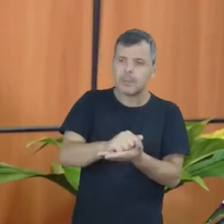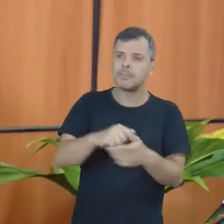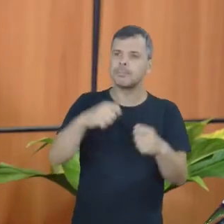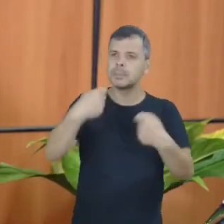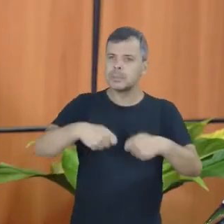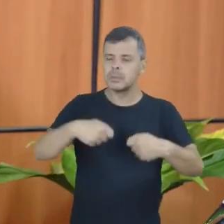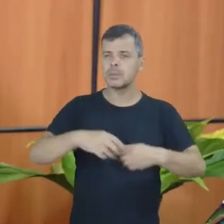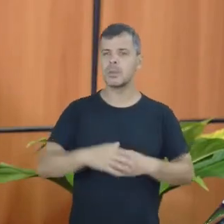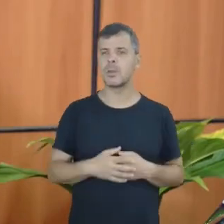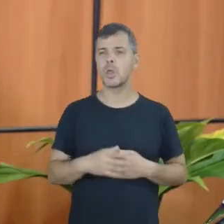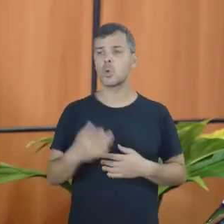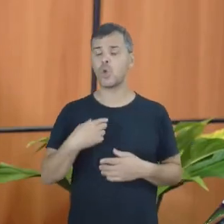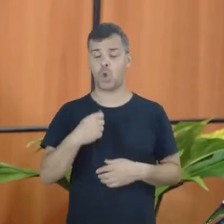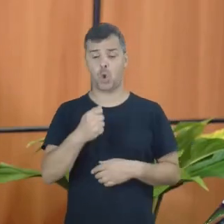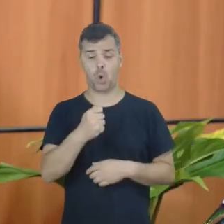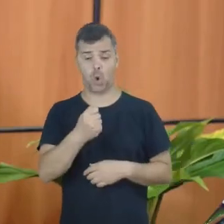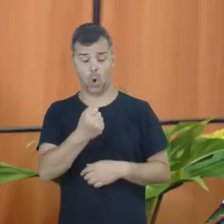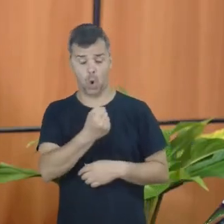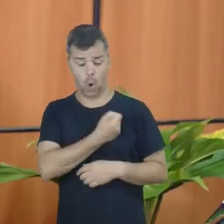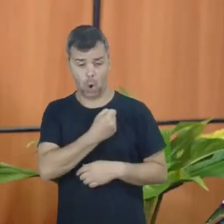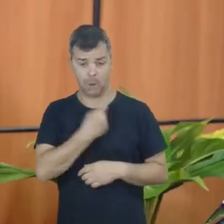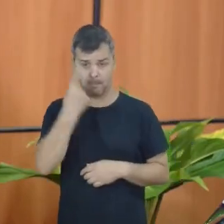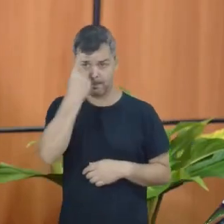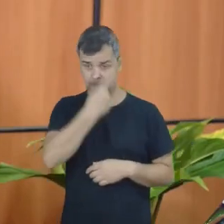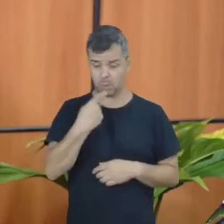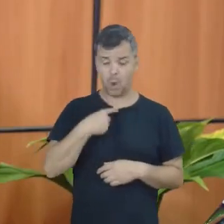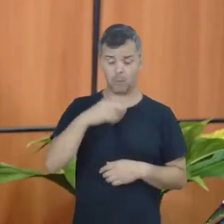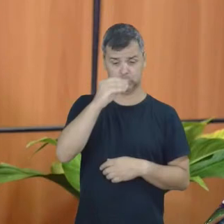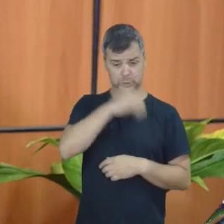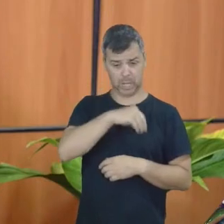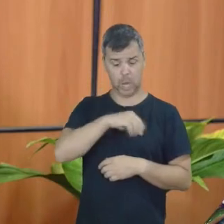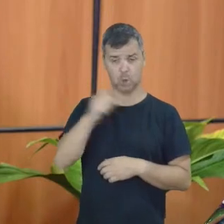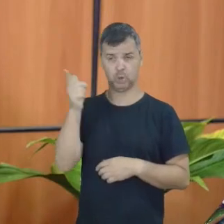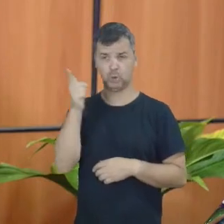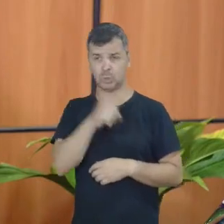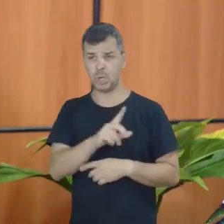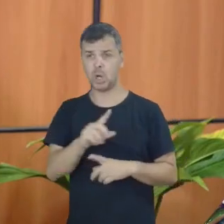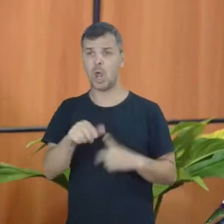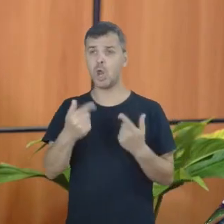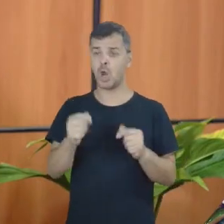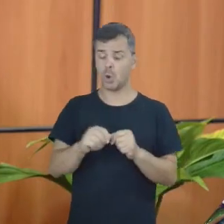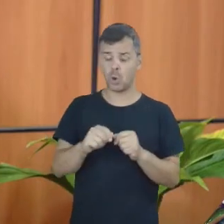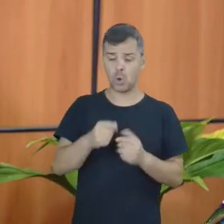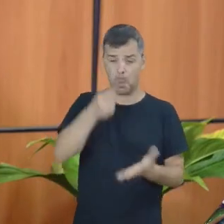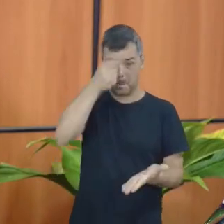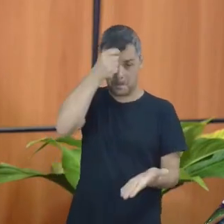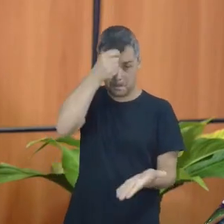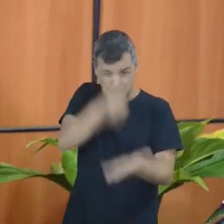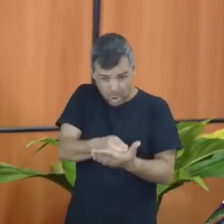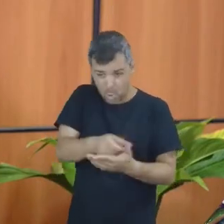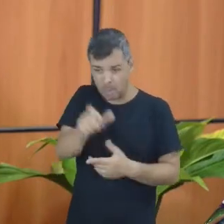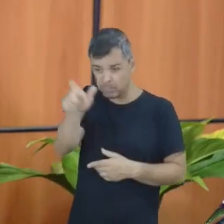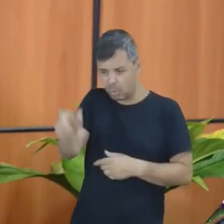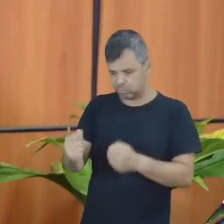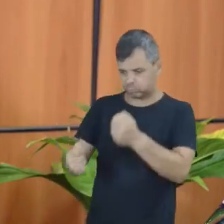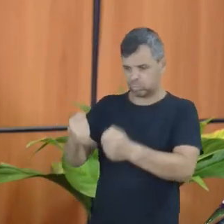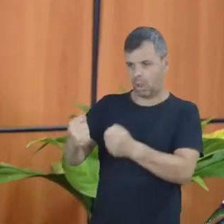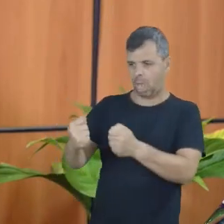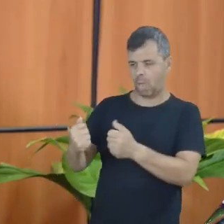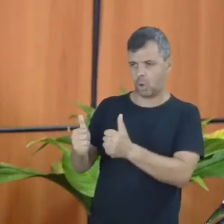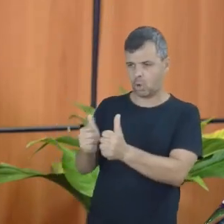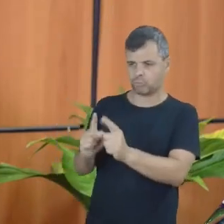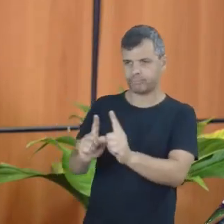isso, quantas horas ele trabalhou, qual foi a sua remuneração, quanto que o passageiro pagou para a plataforma, por quanto que